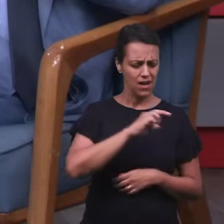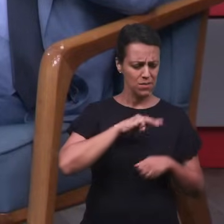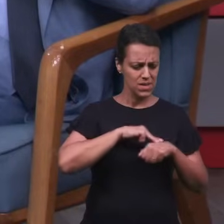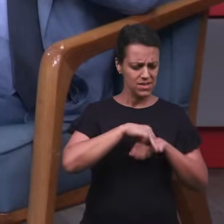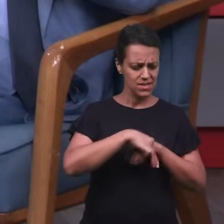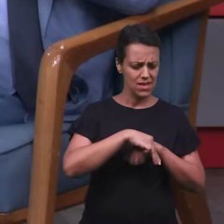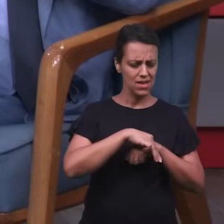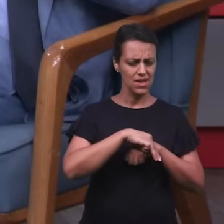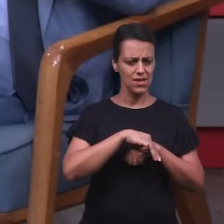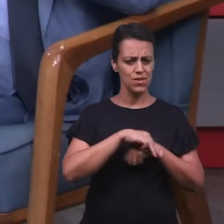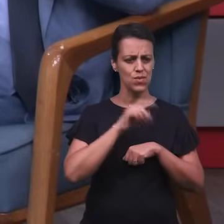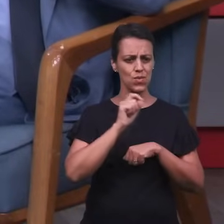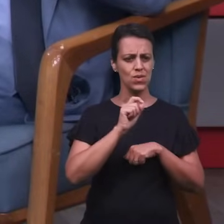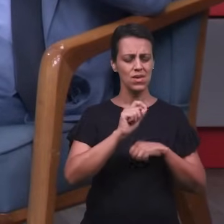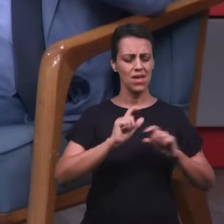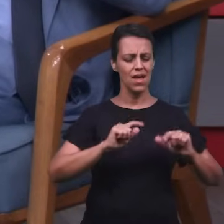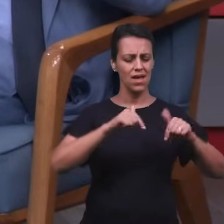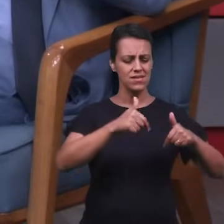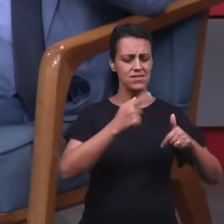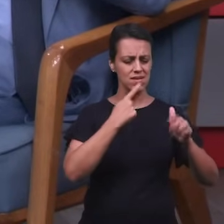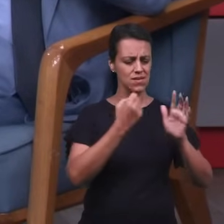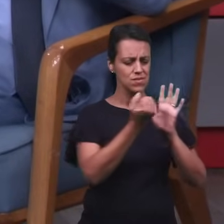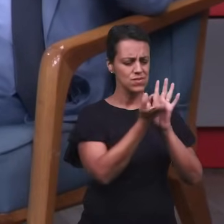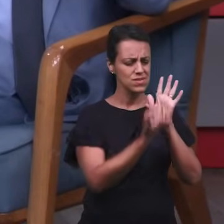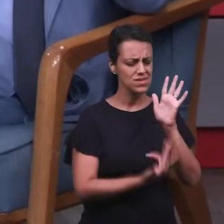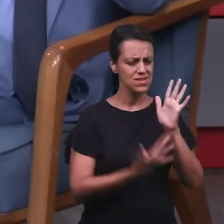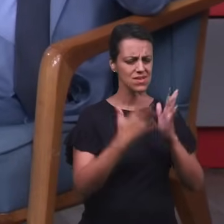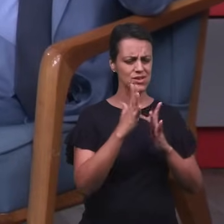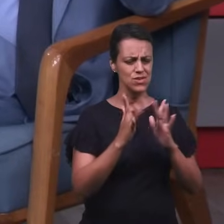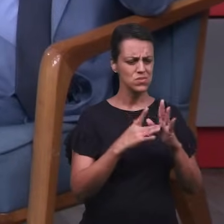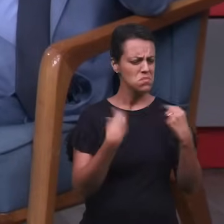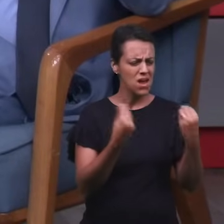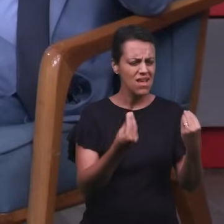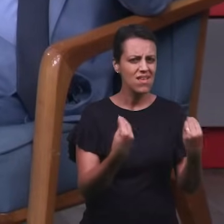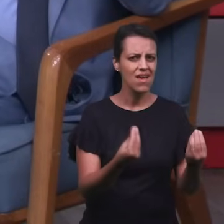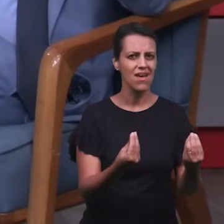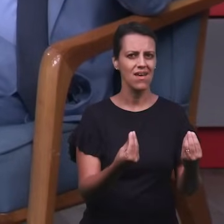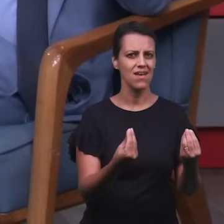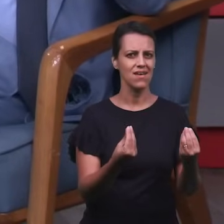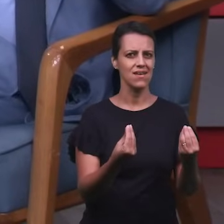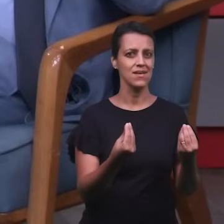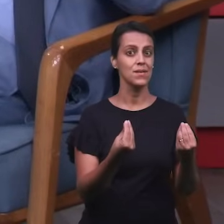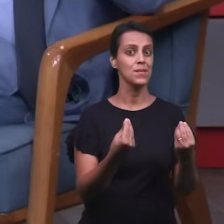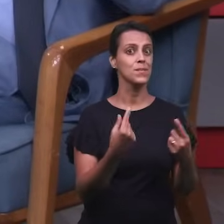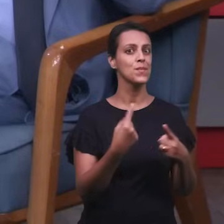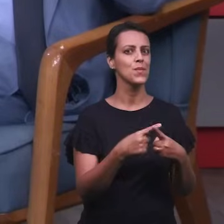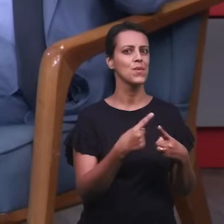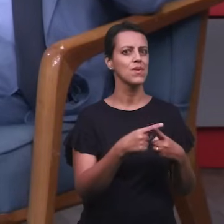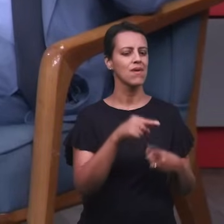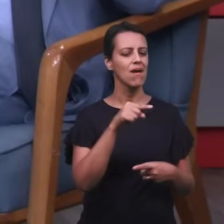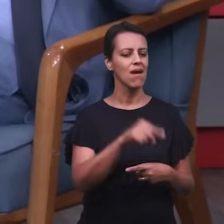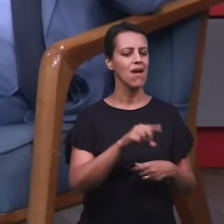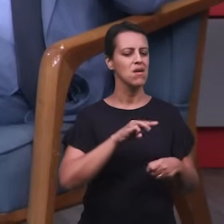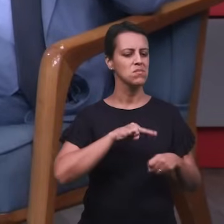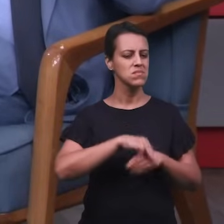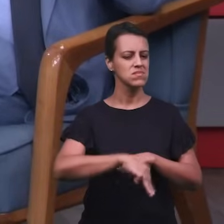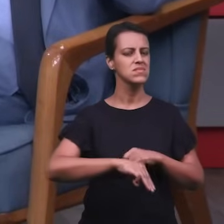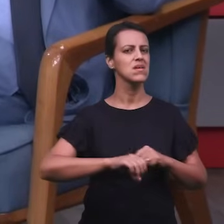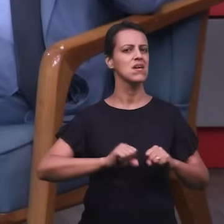a operação do sangue para o ministério, para que isso? Para que o ministério